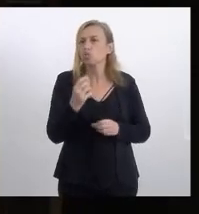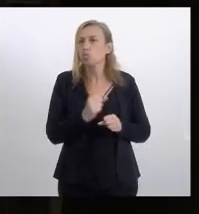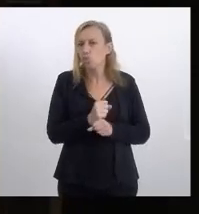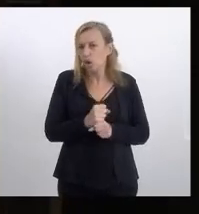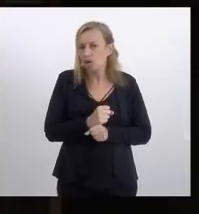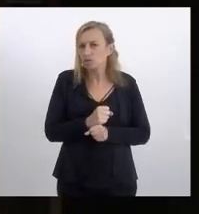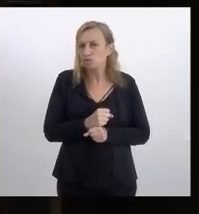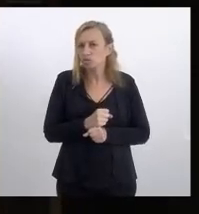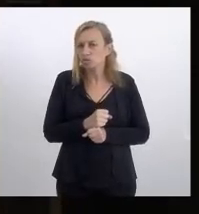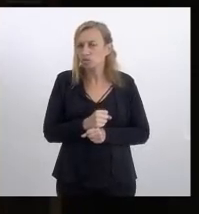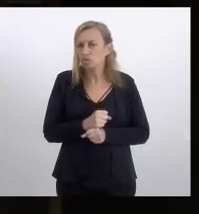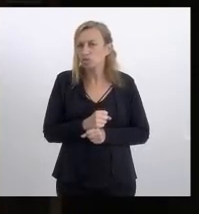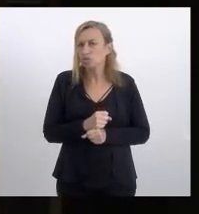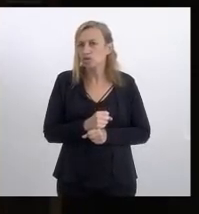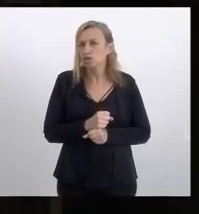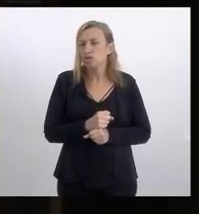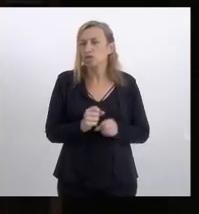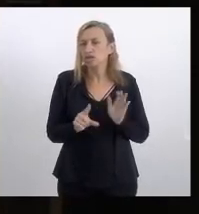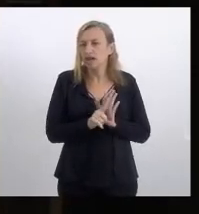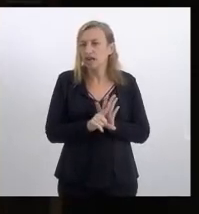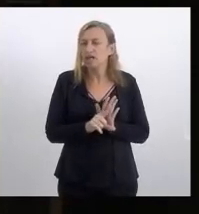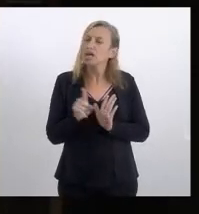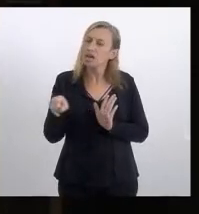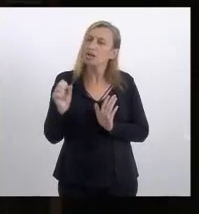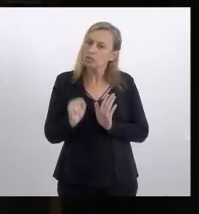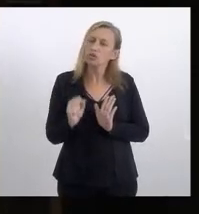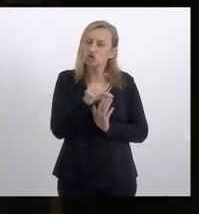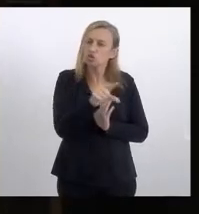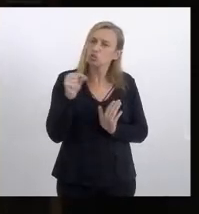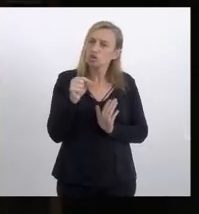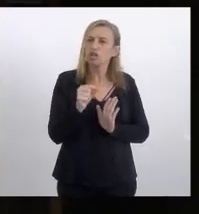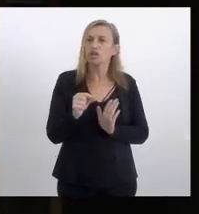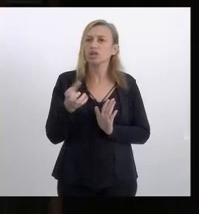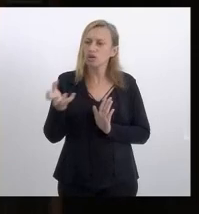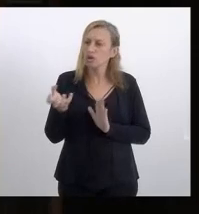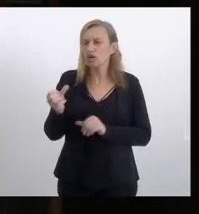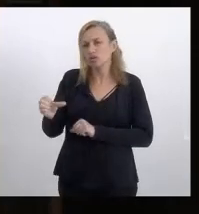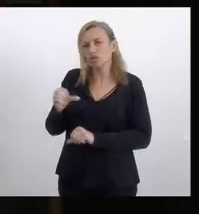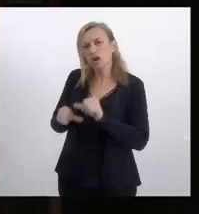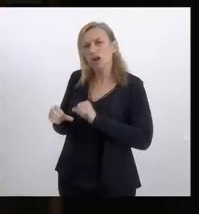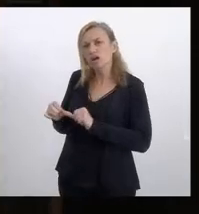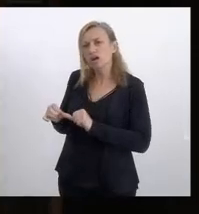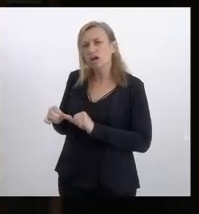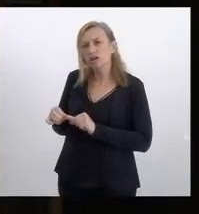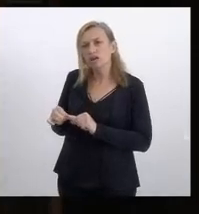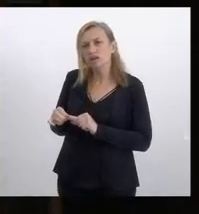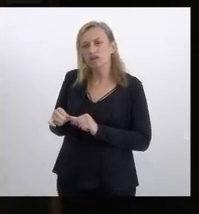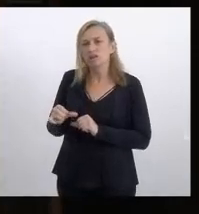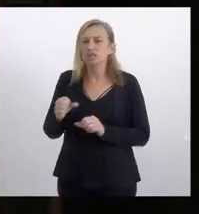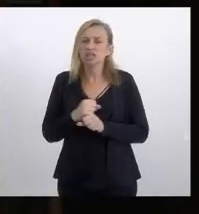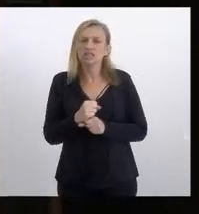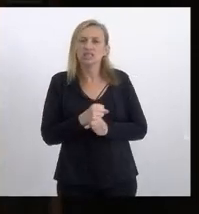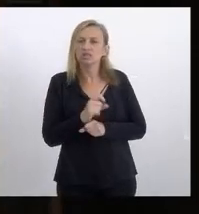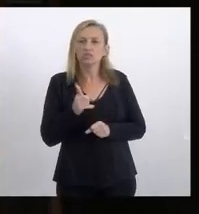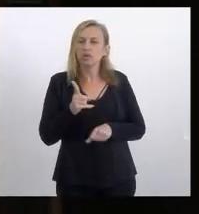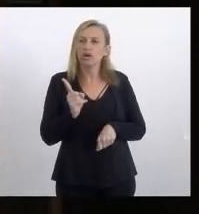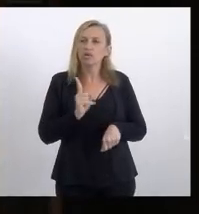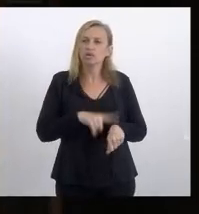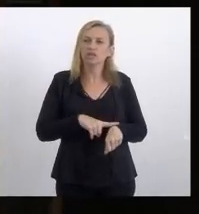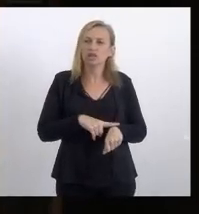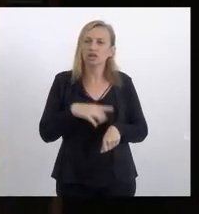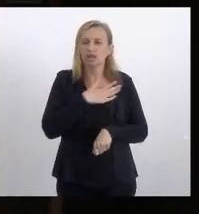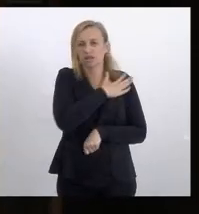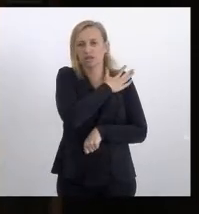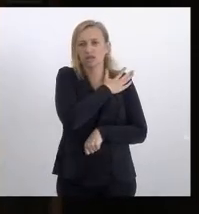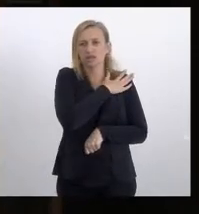da dos efeitos da Lei ele pode optar não quero trocar esse ano não é um tempo que o